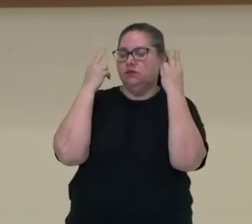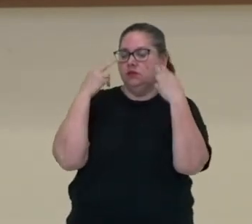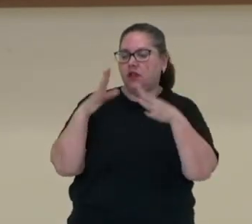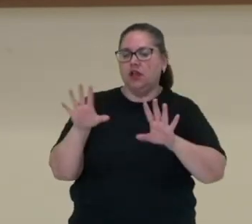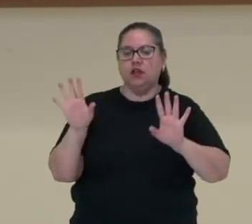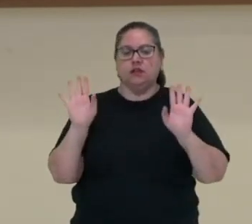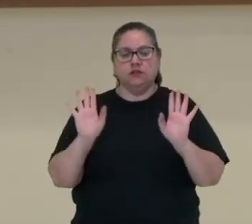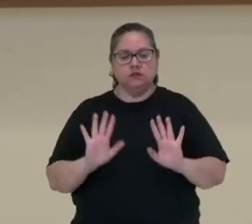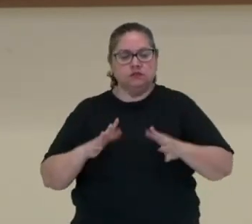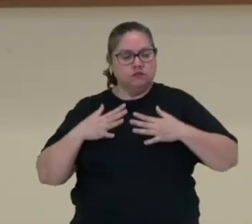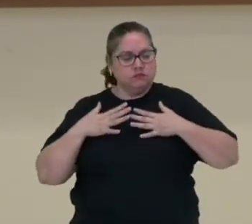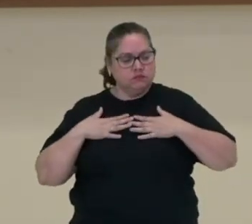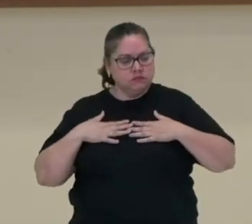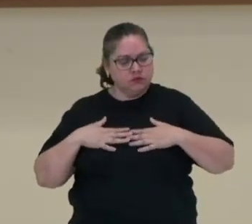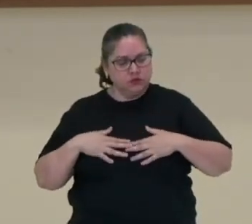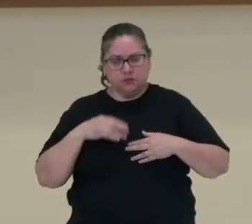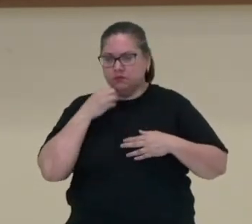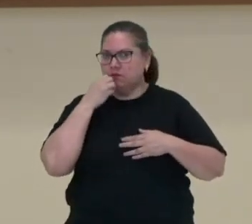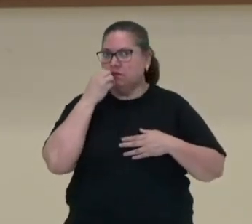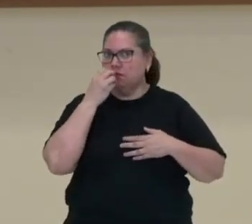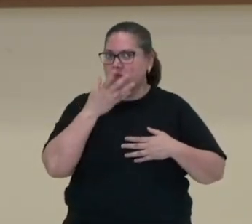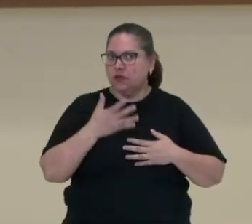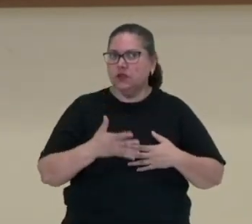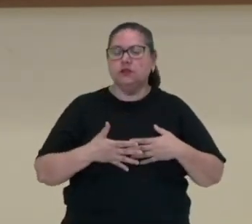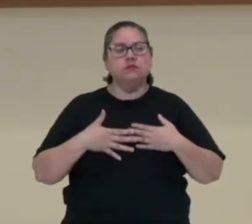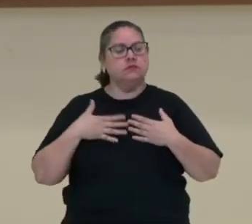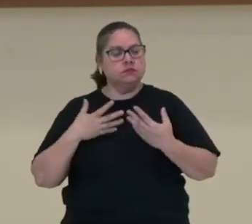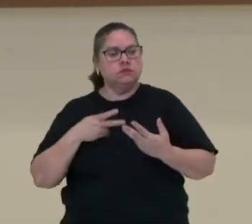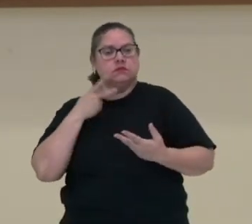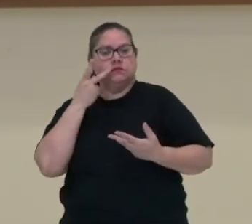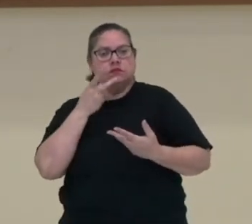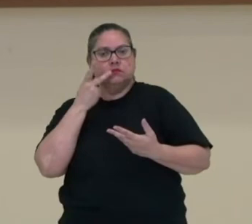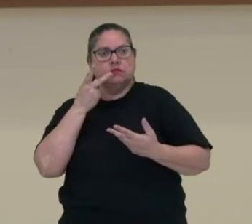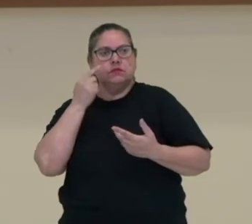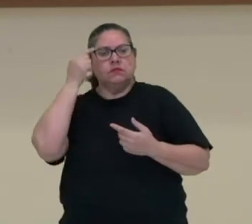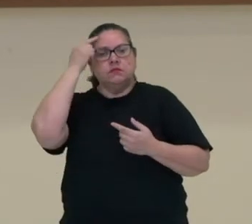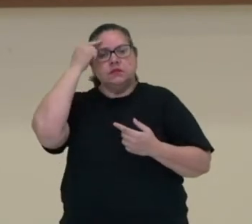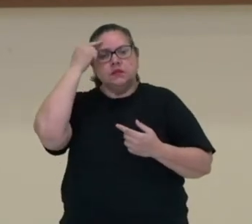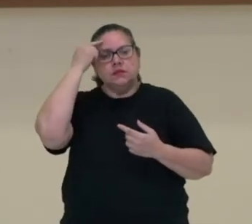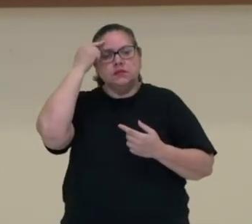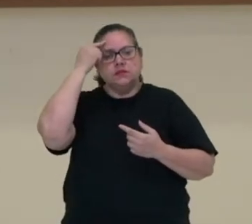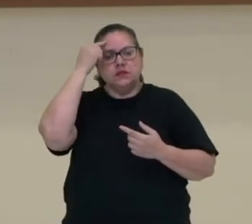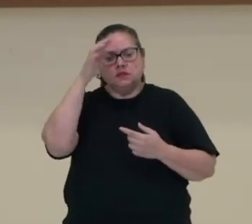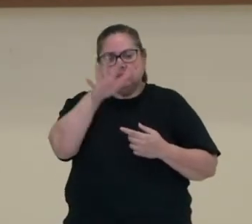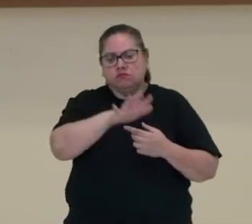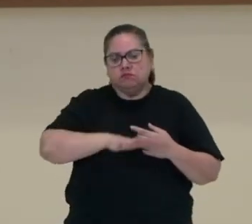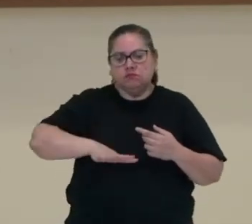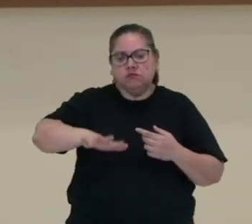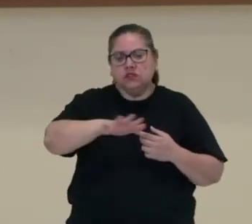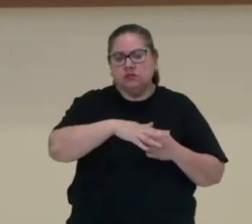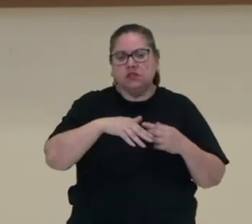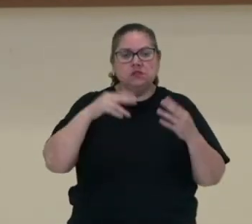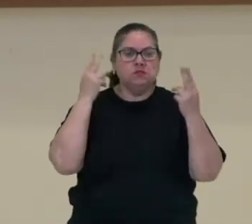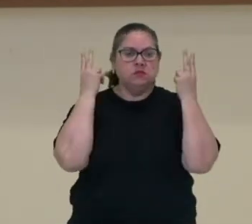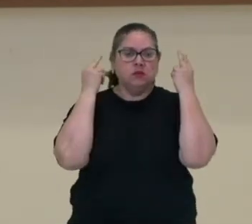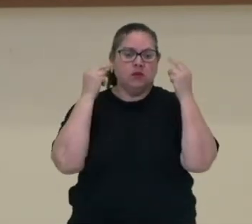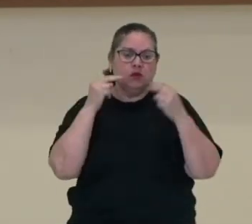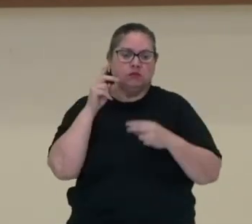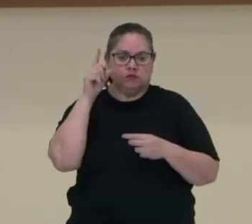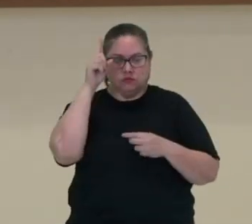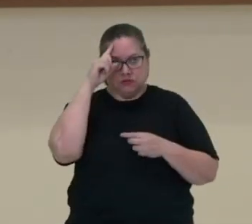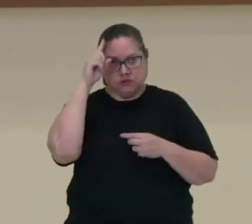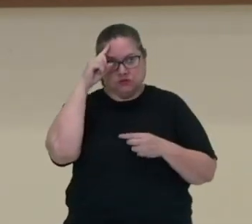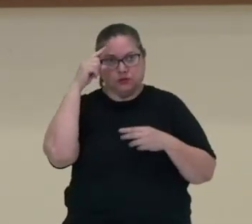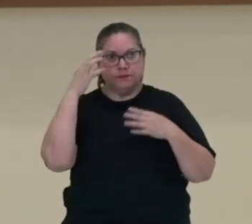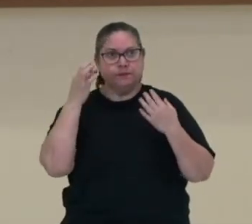se sentir confortável com aquela fala. Então a gente tem que pensar que estamos num ambiente comum do cotidiano,